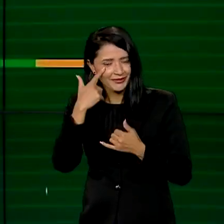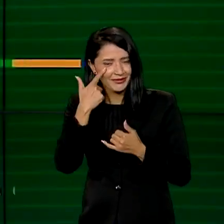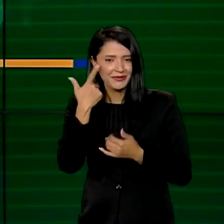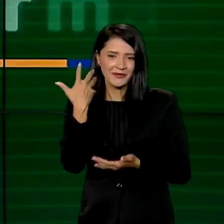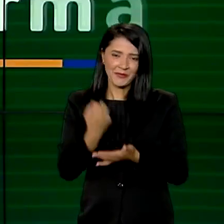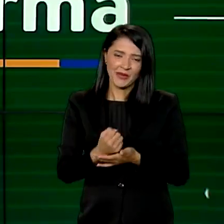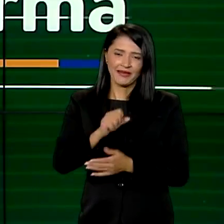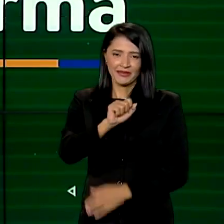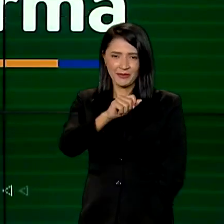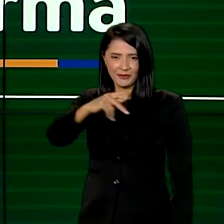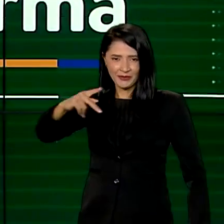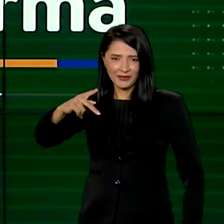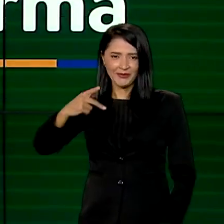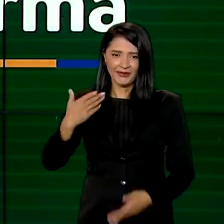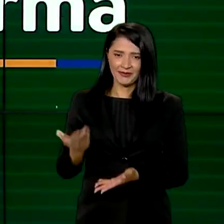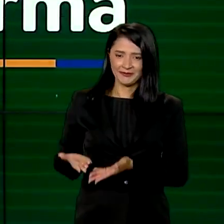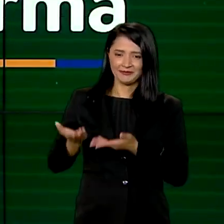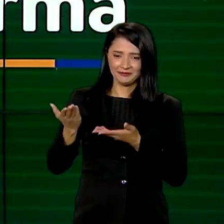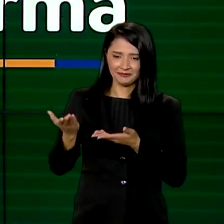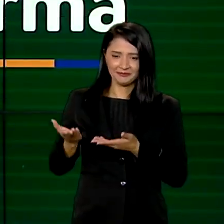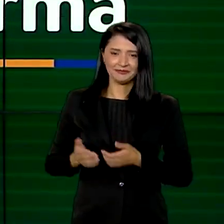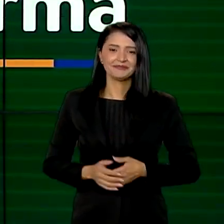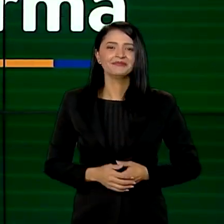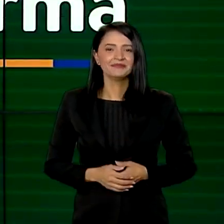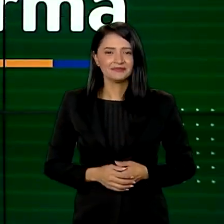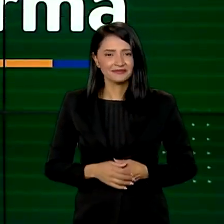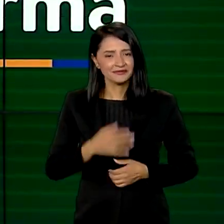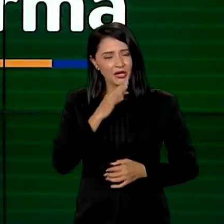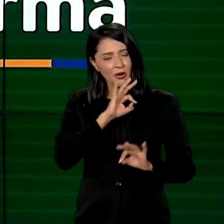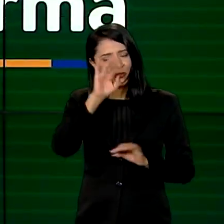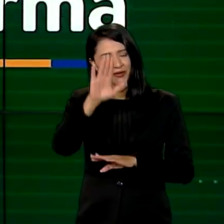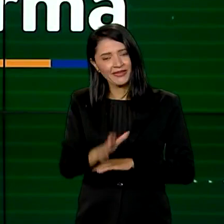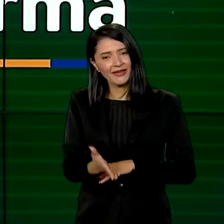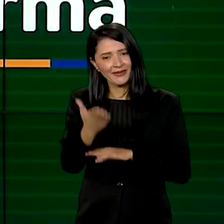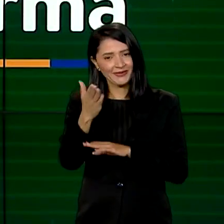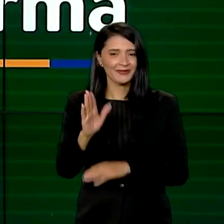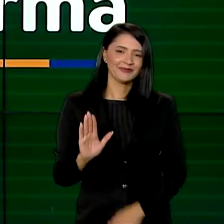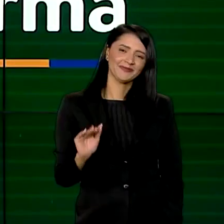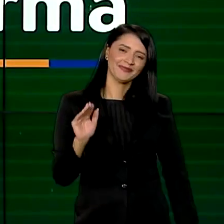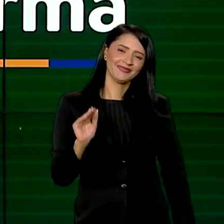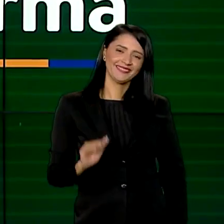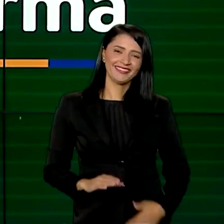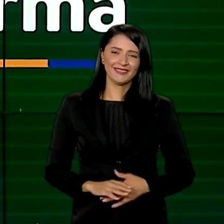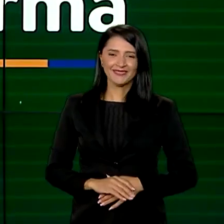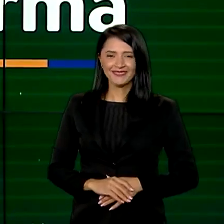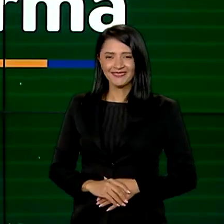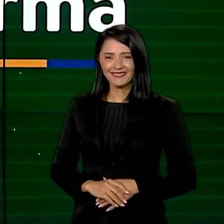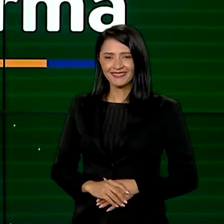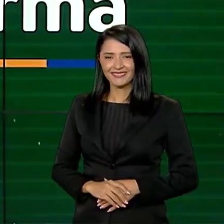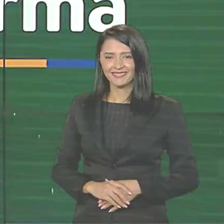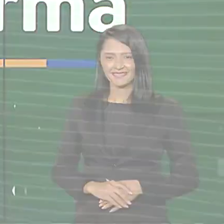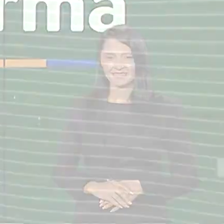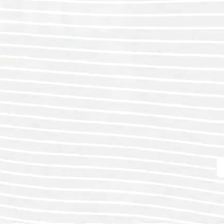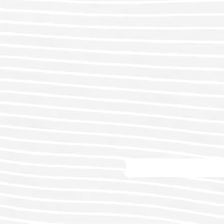mais notícias, é só baixar o nosso aplicativo, Canal Gov. Uma ótima tarde para você. Até a próxima. Tchau.